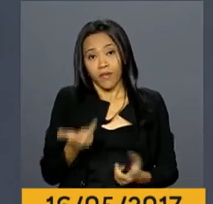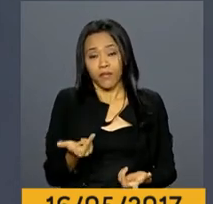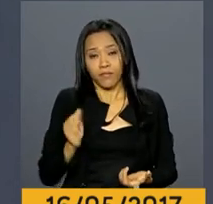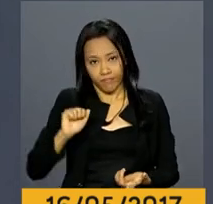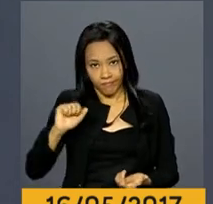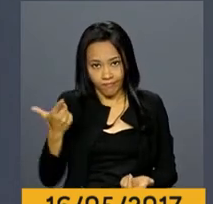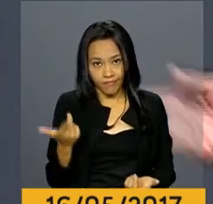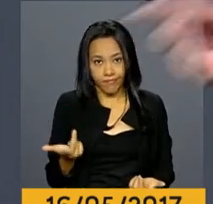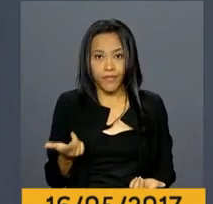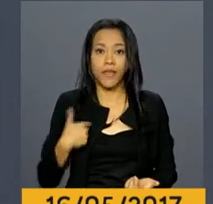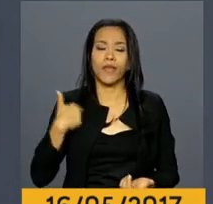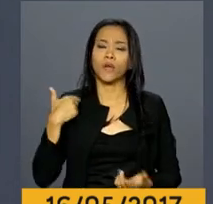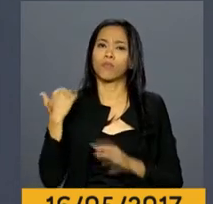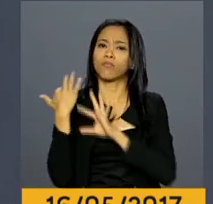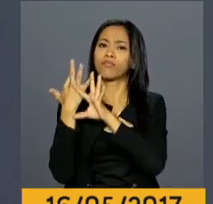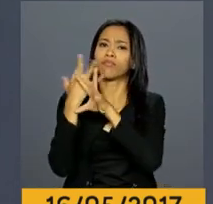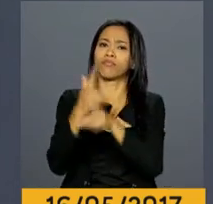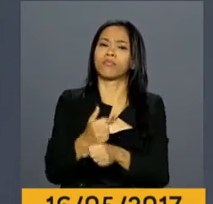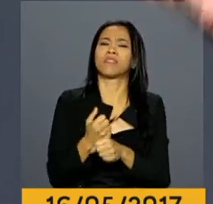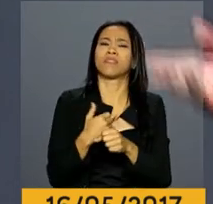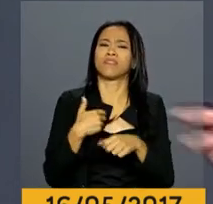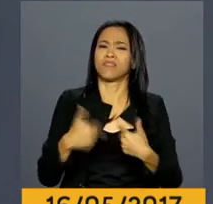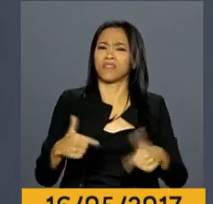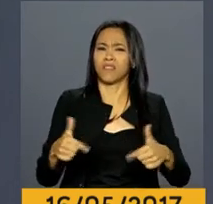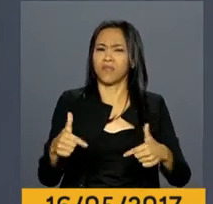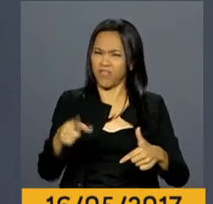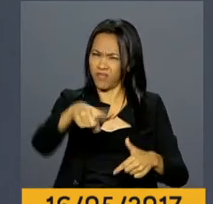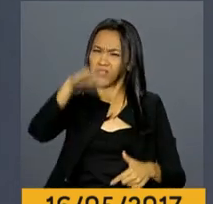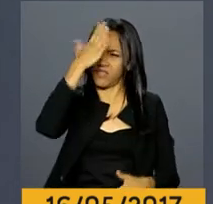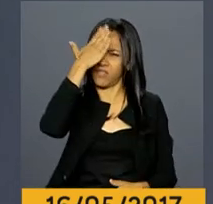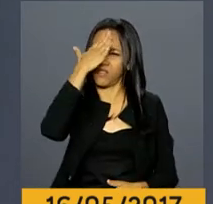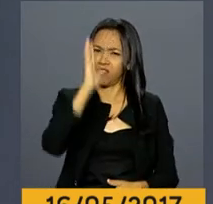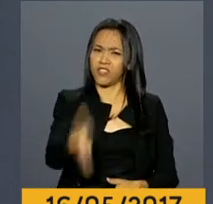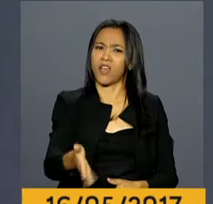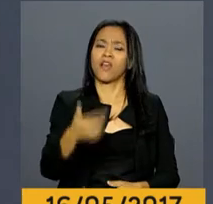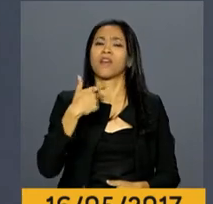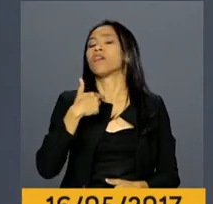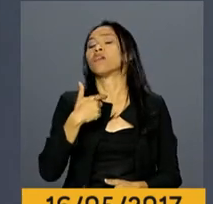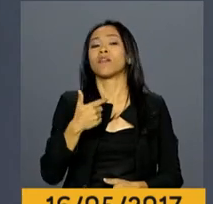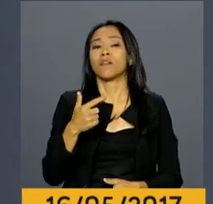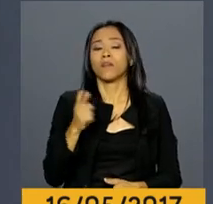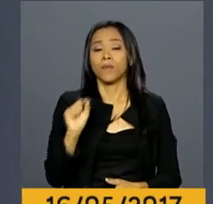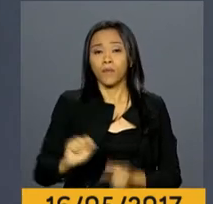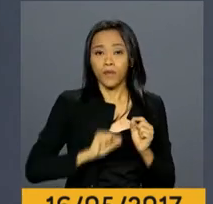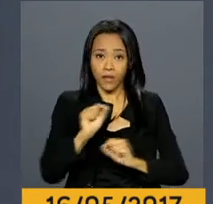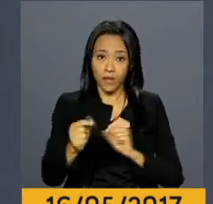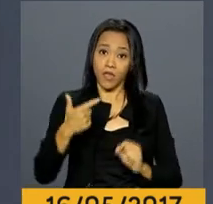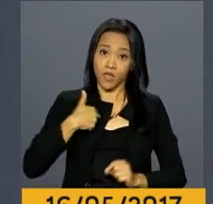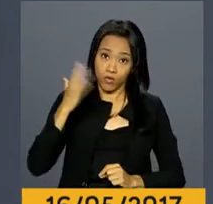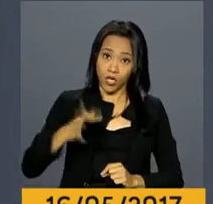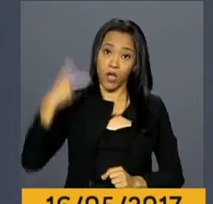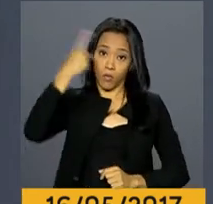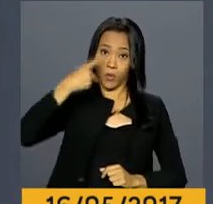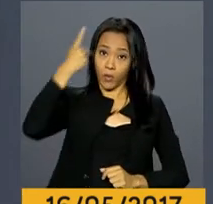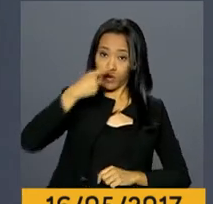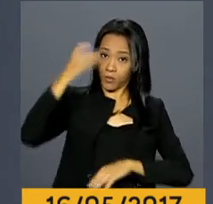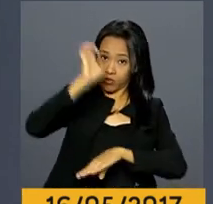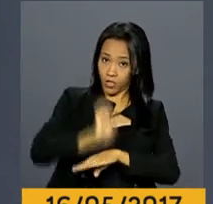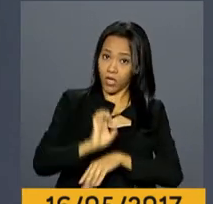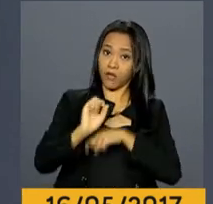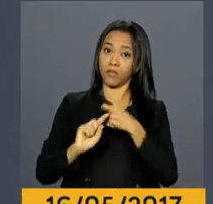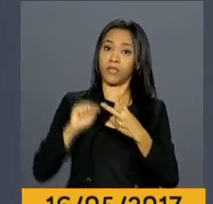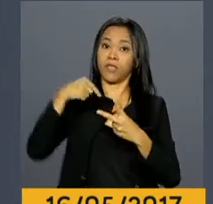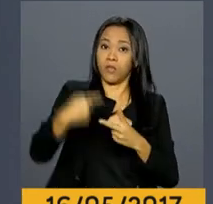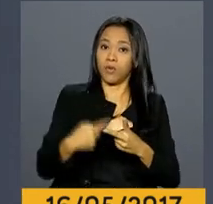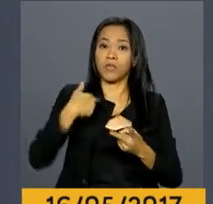Para dizer o óbvio, né? Eu trabalhei muito, viu, meus amigos, os amigos aqui sabem, com o governador Montoro. Eu fui procurador-geral do Estado inicialmente e